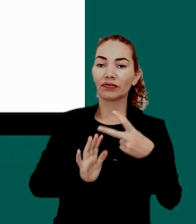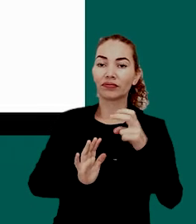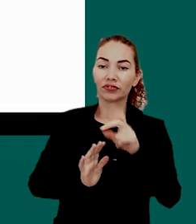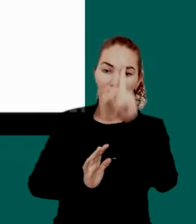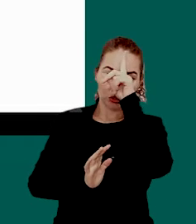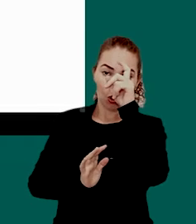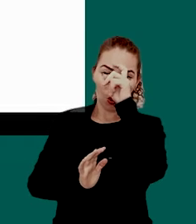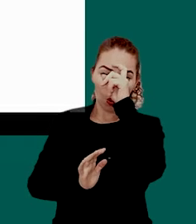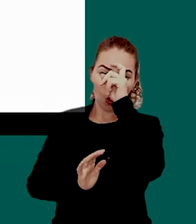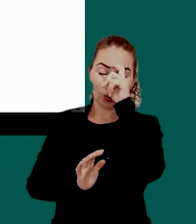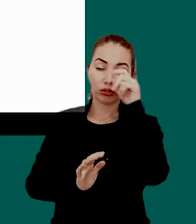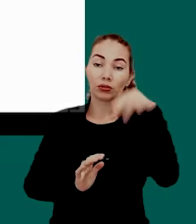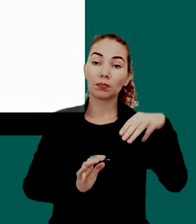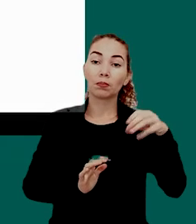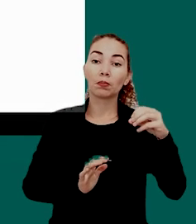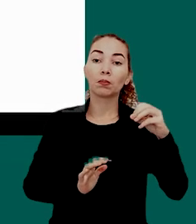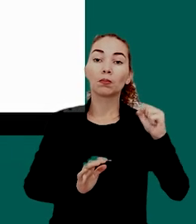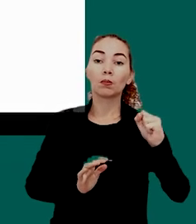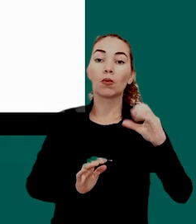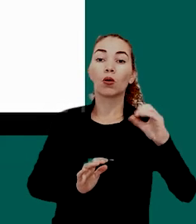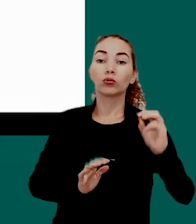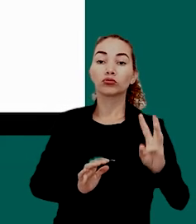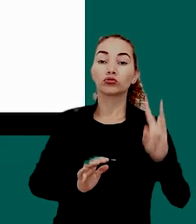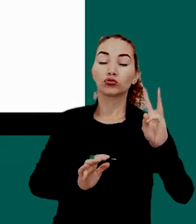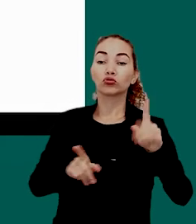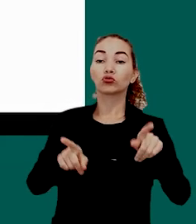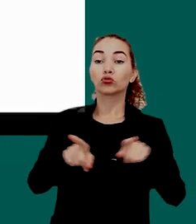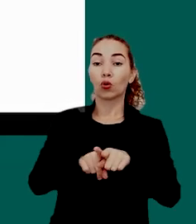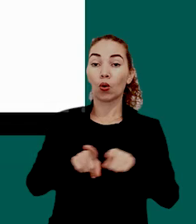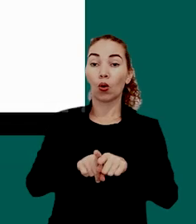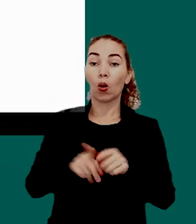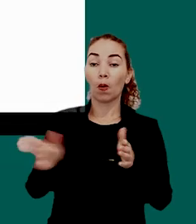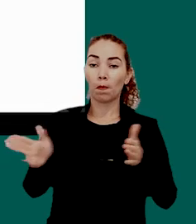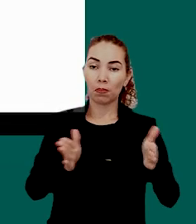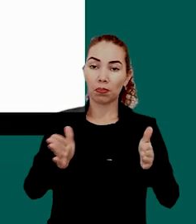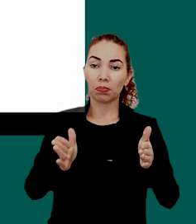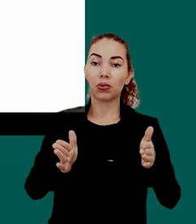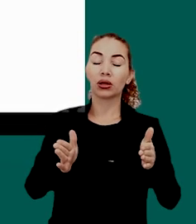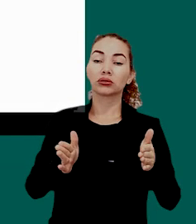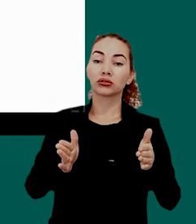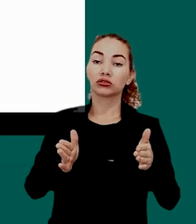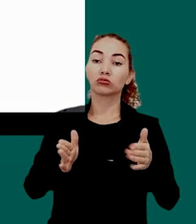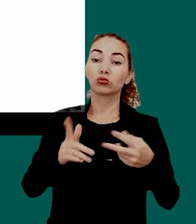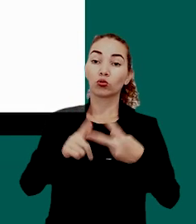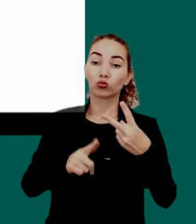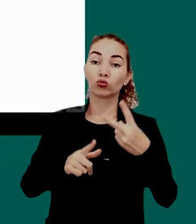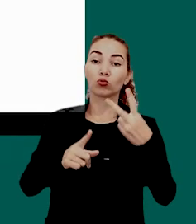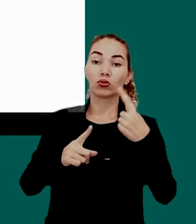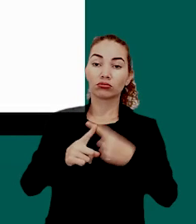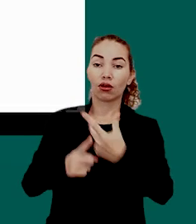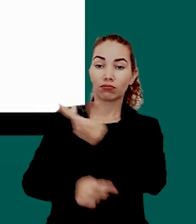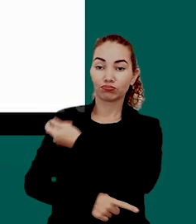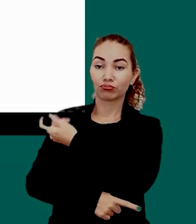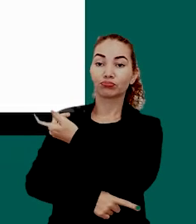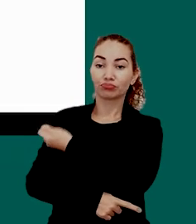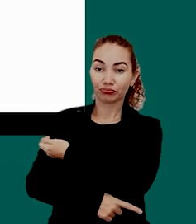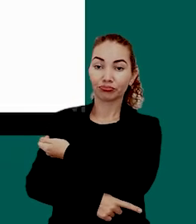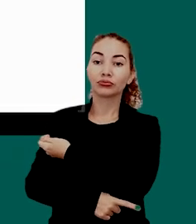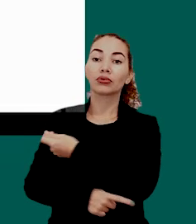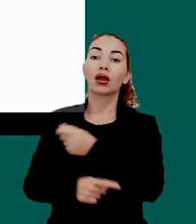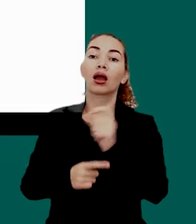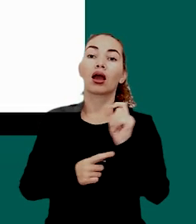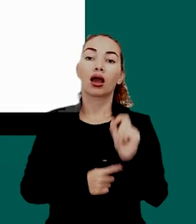e policlínicas de Moscou, entre 7 de setembro de 2020 e 24 de novembro de 2020, 2 doses de vacinas aplicadas, as